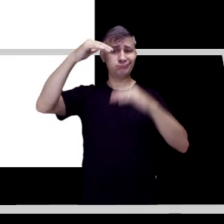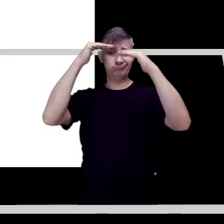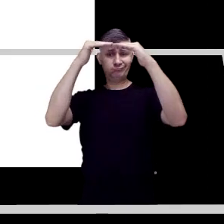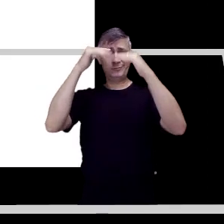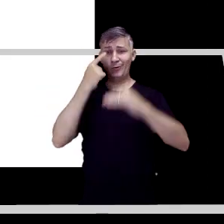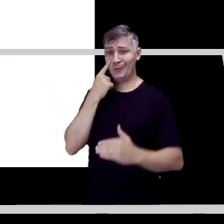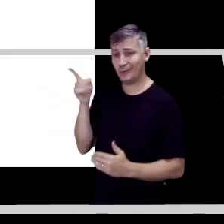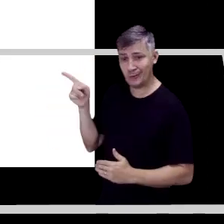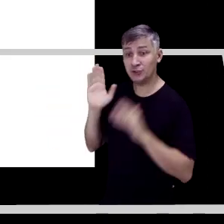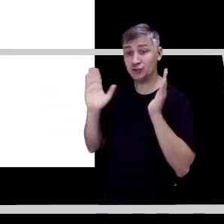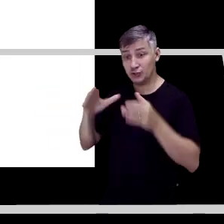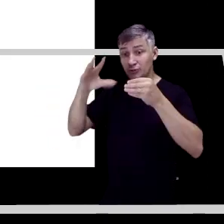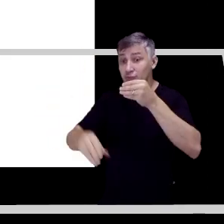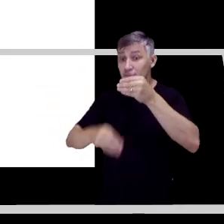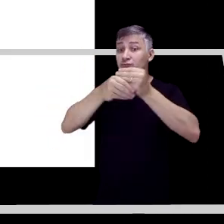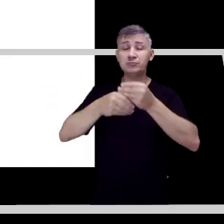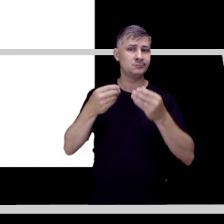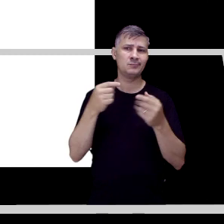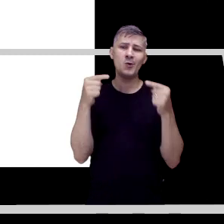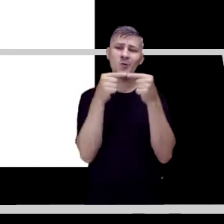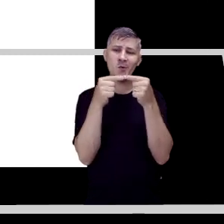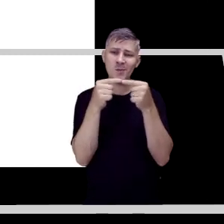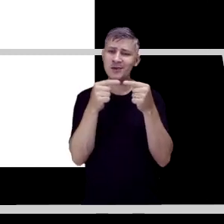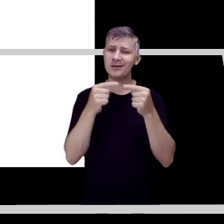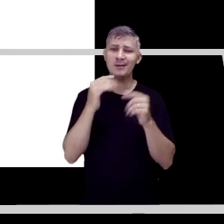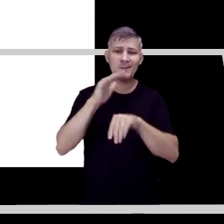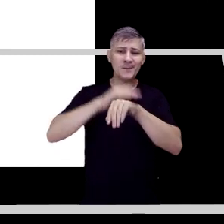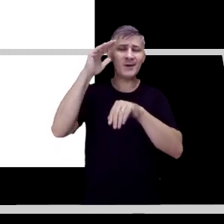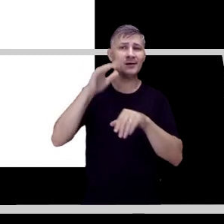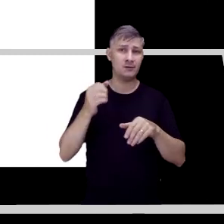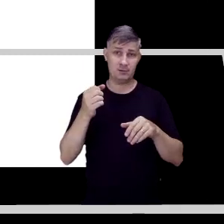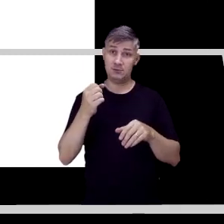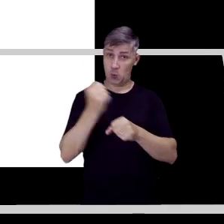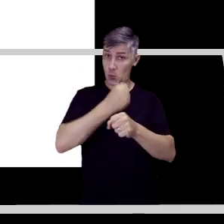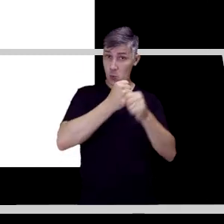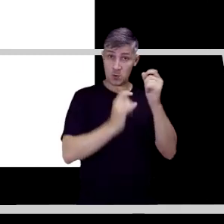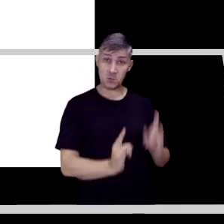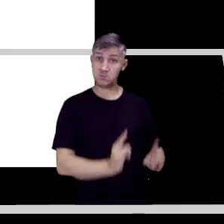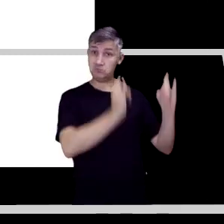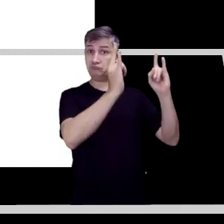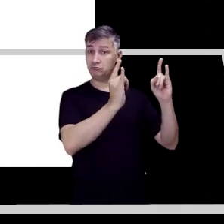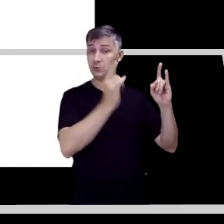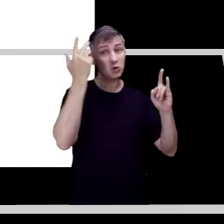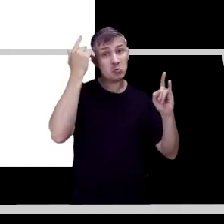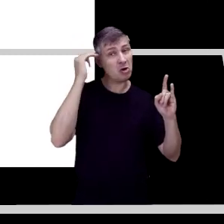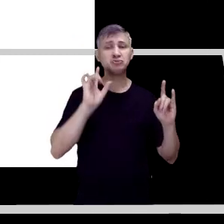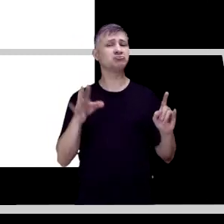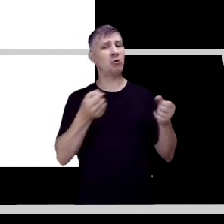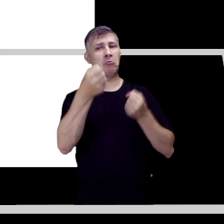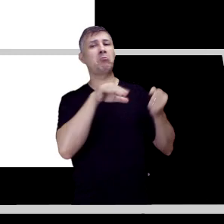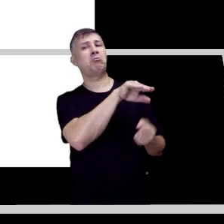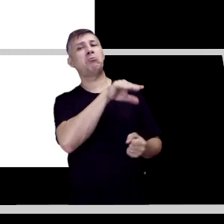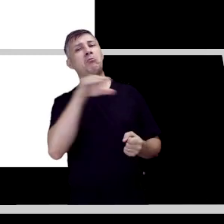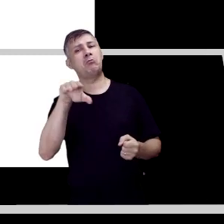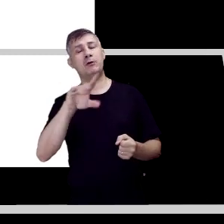si, então isso veio para agregar um pouco assim a um edifício que tradicionalmente poderia ser